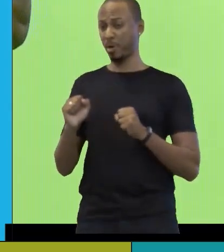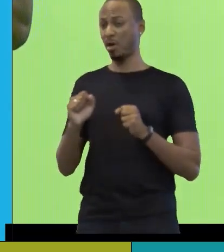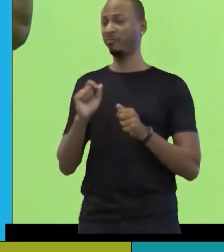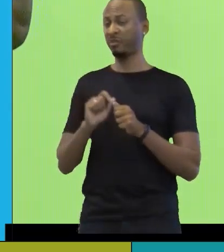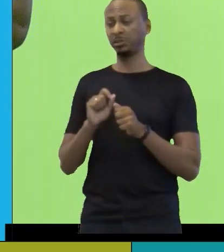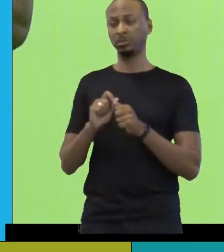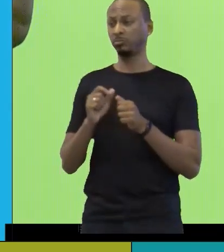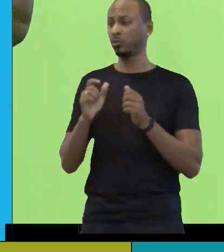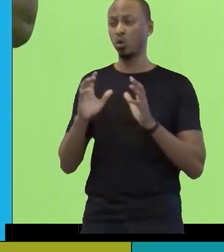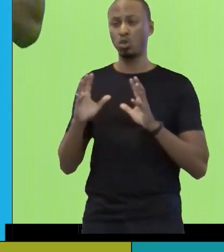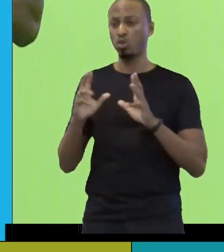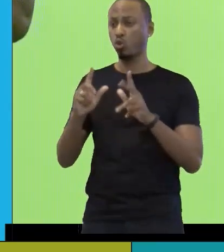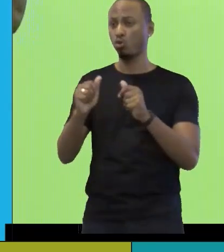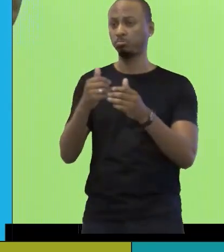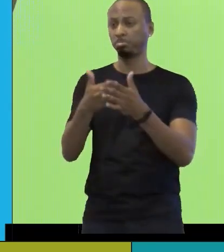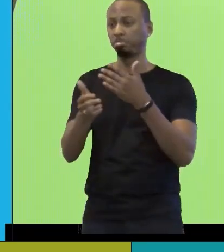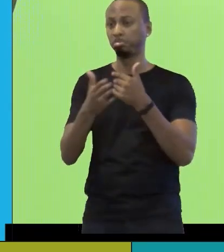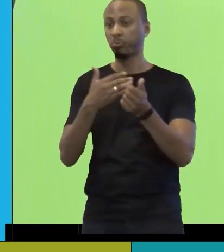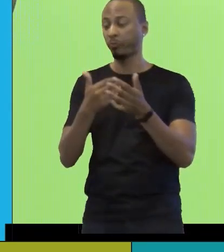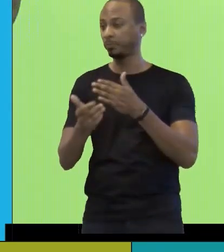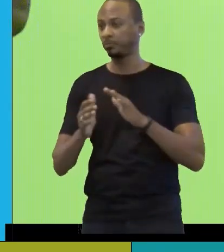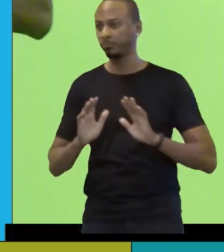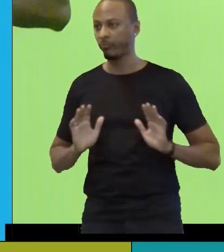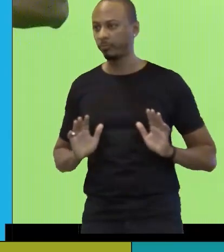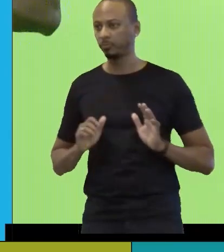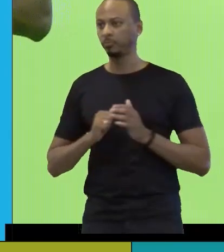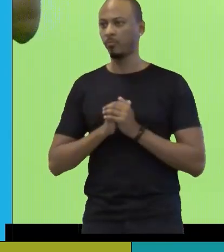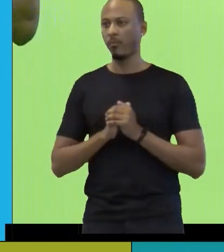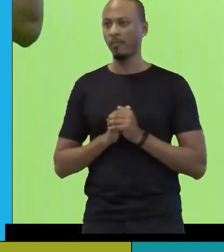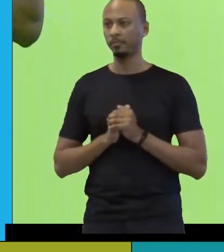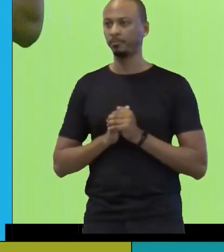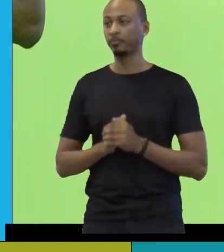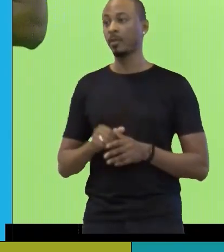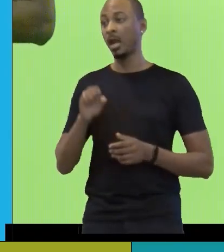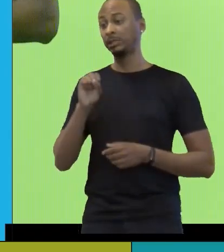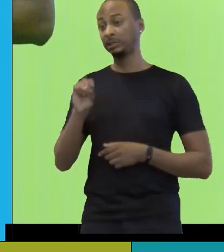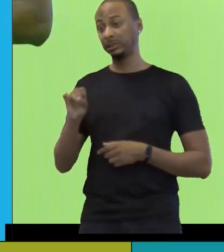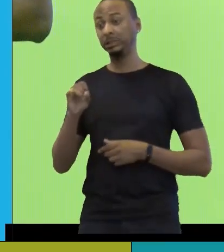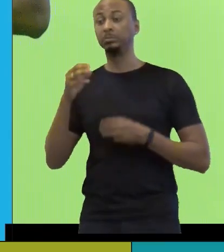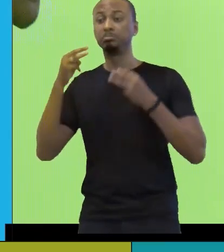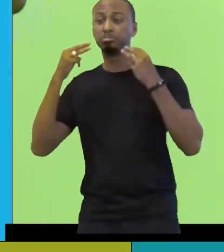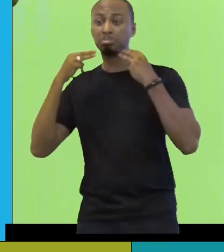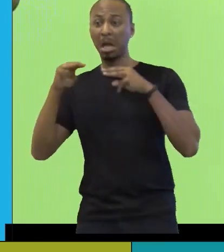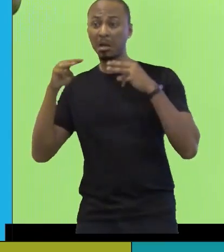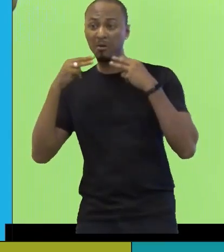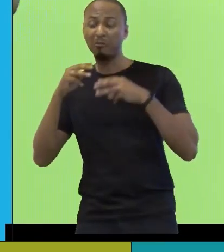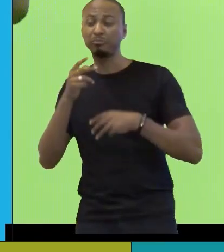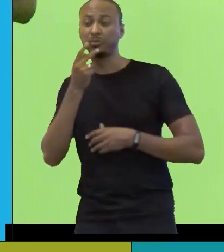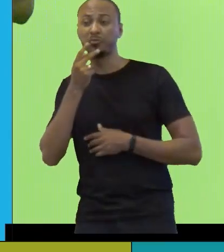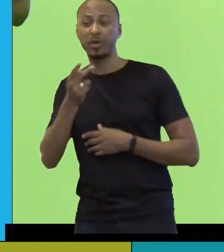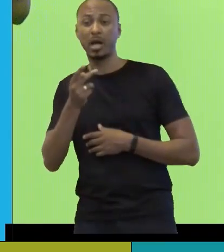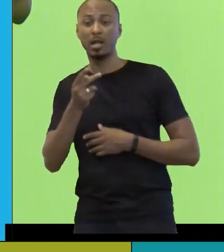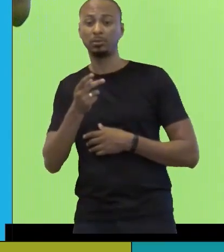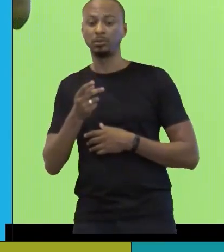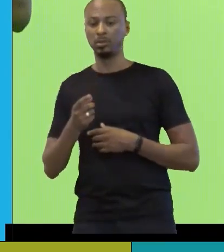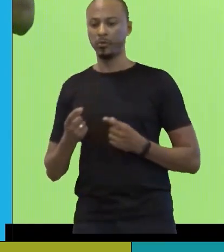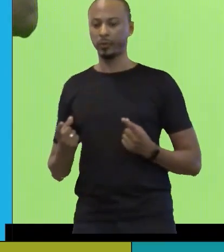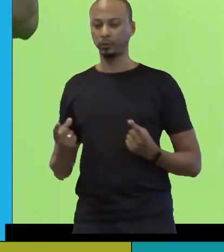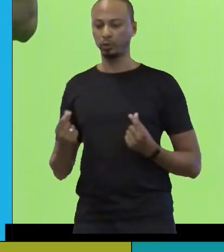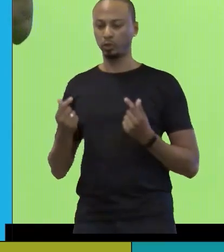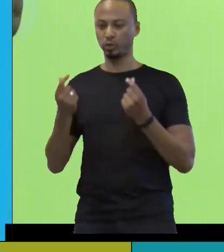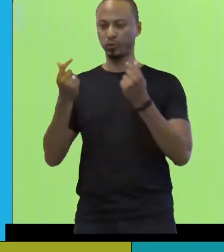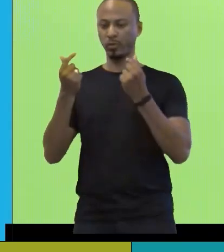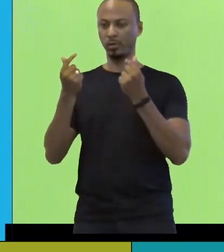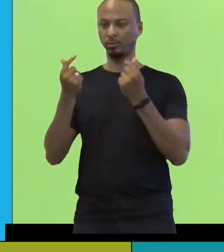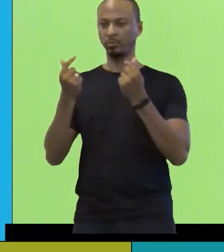tudo. Mas deixa eu te fazer uma pergunta. Se Maquiavel diz que a fortuna não pode ser confundida com